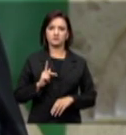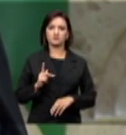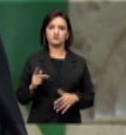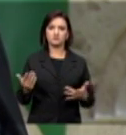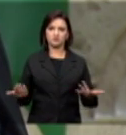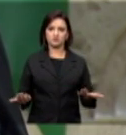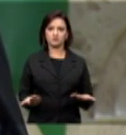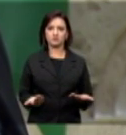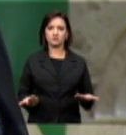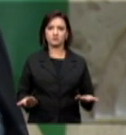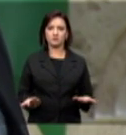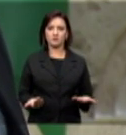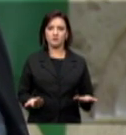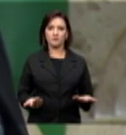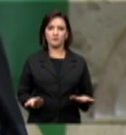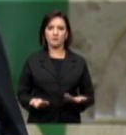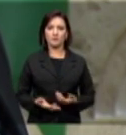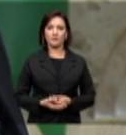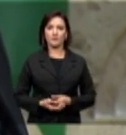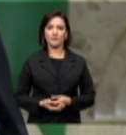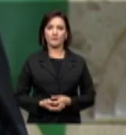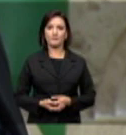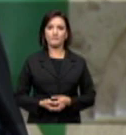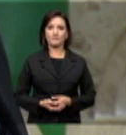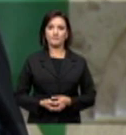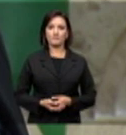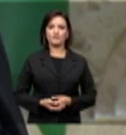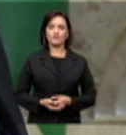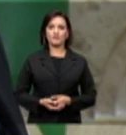sentada, requer